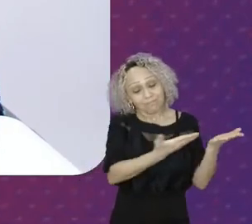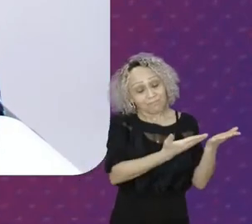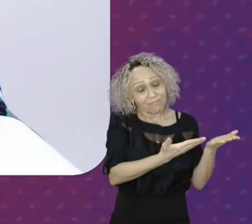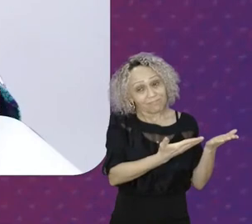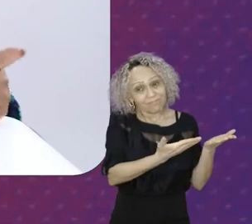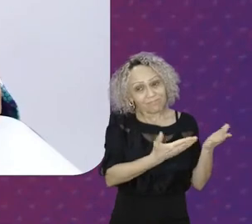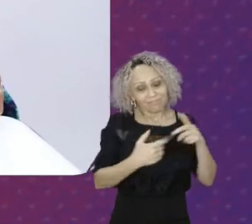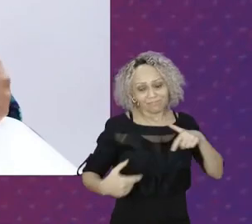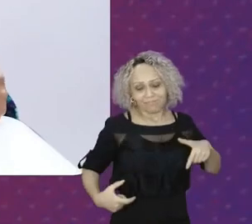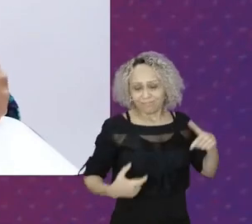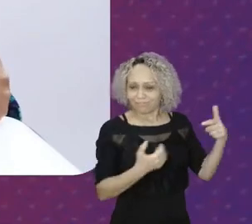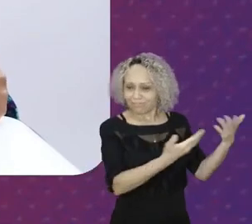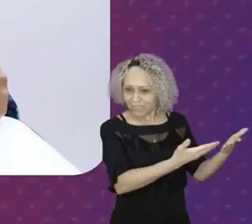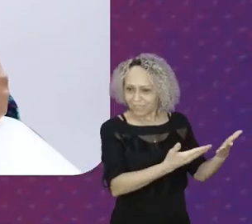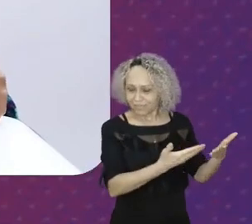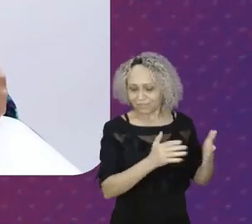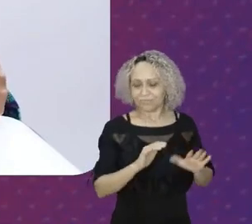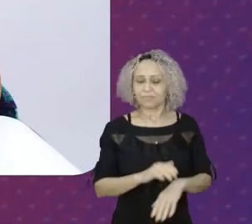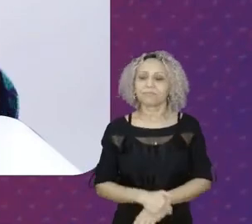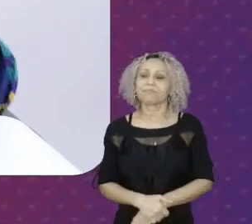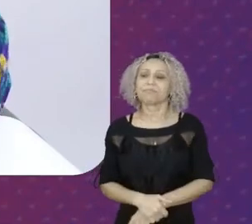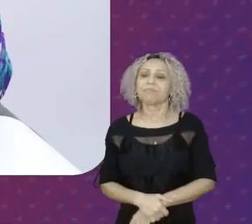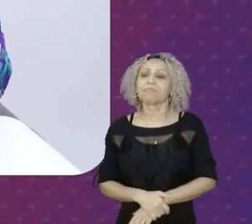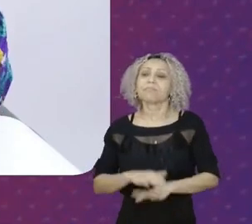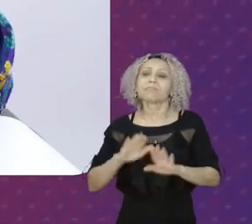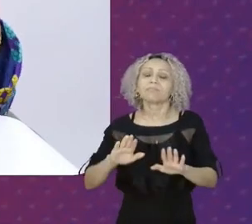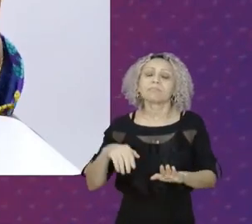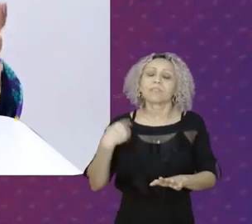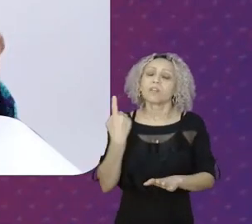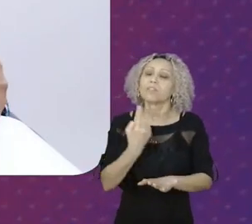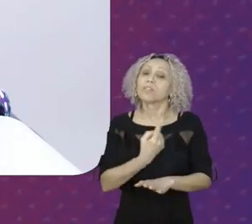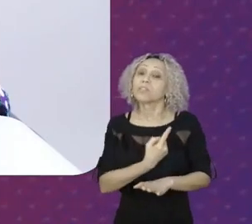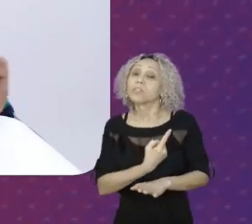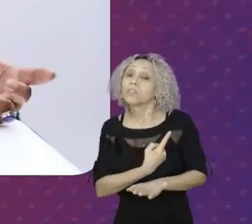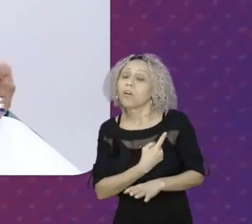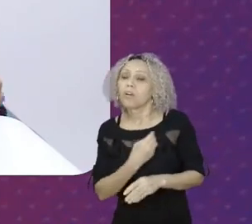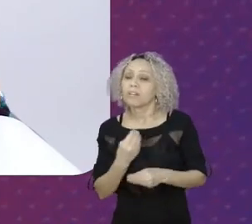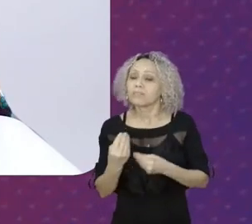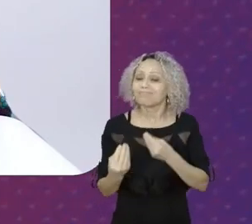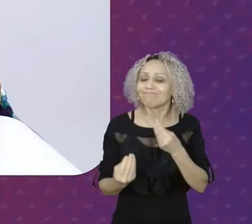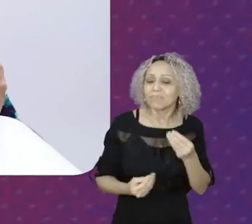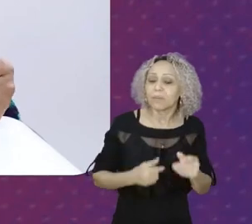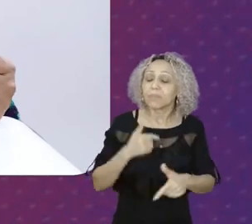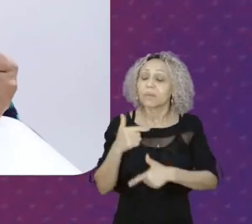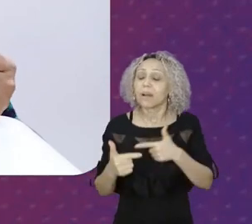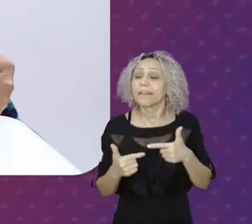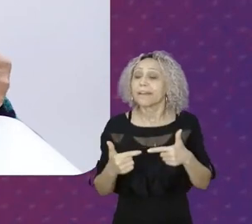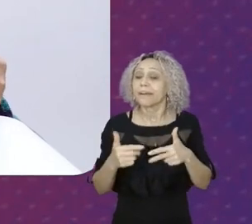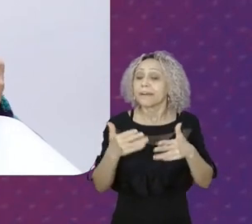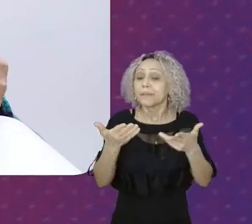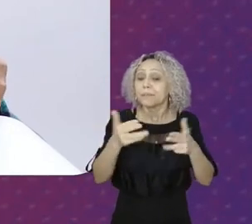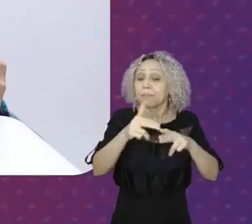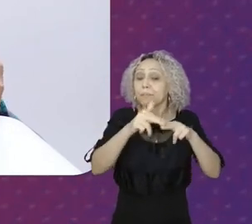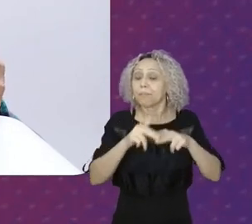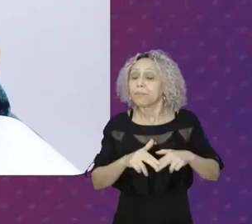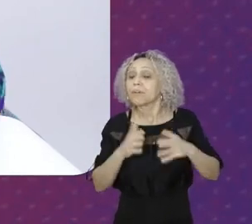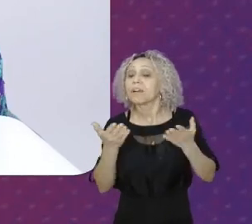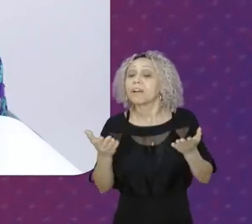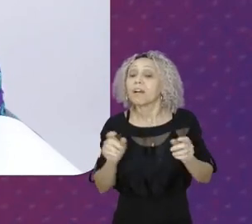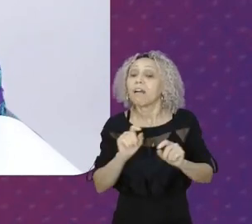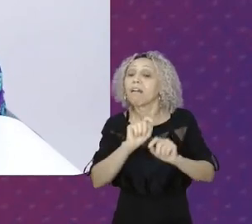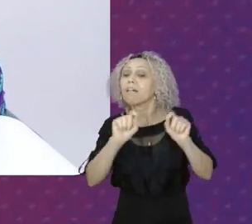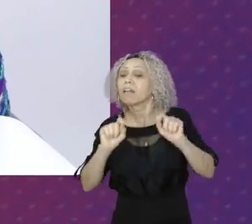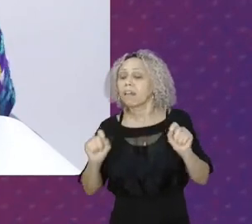né? Que não chegue, bom, nós estamos fazendo por alguém, que a política